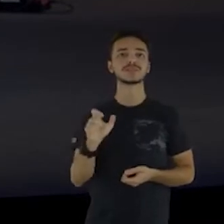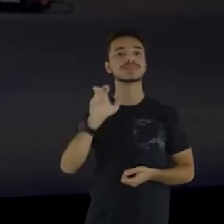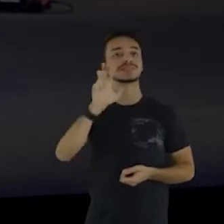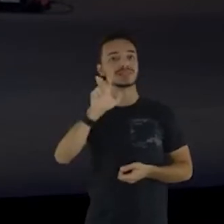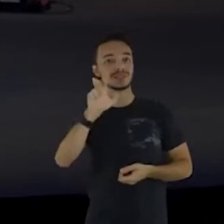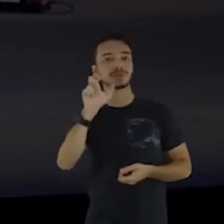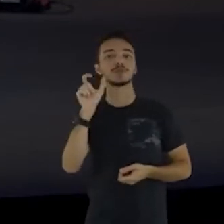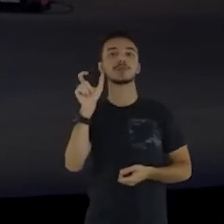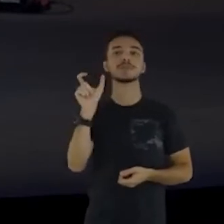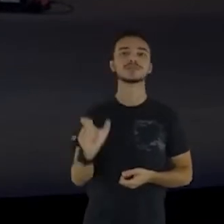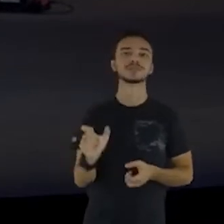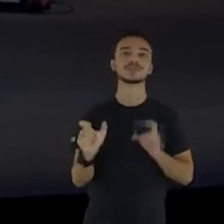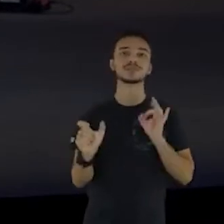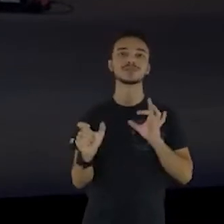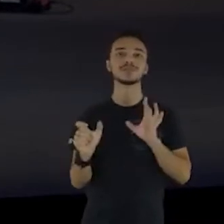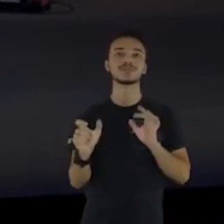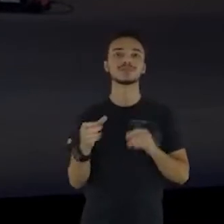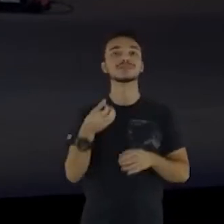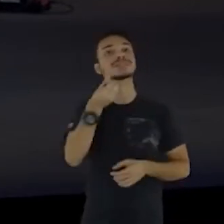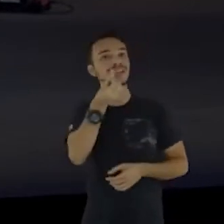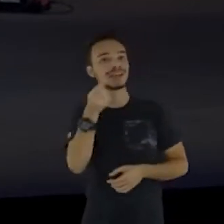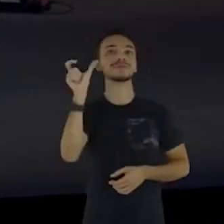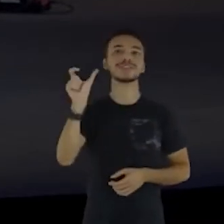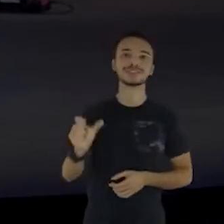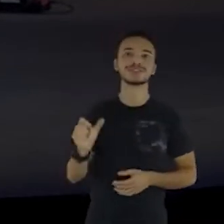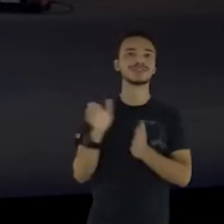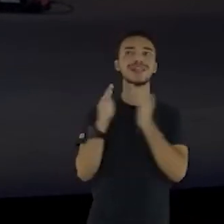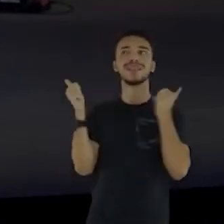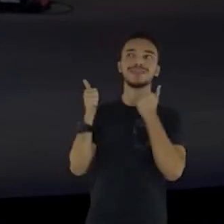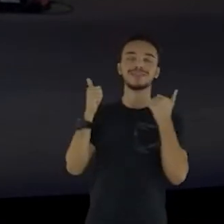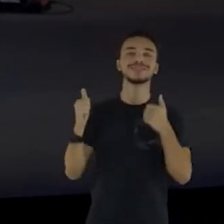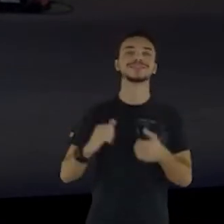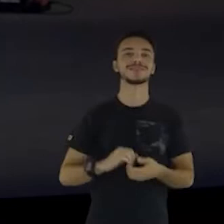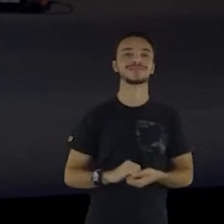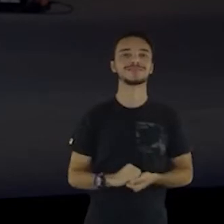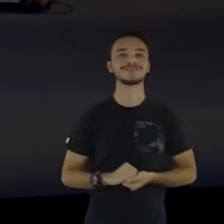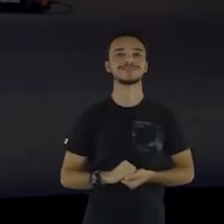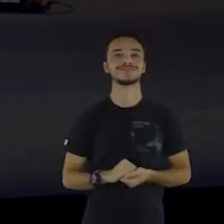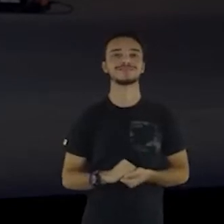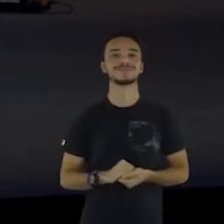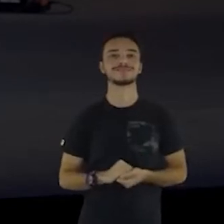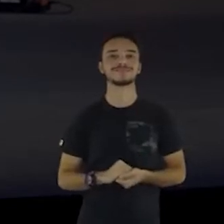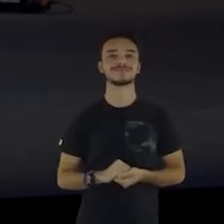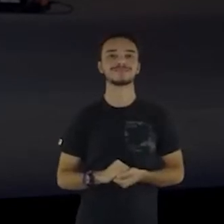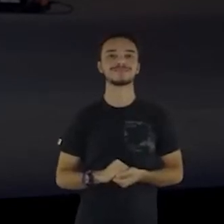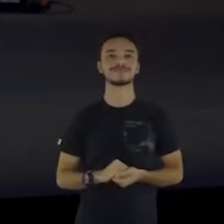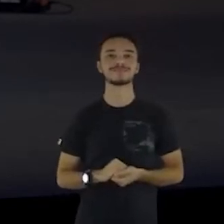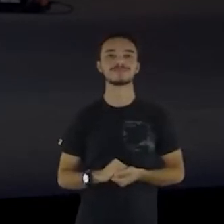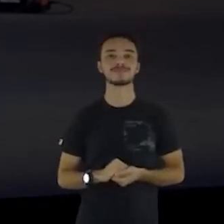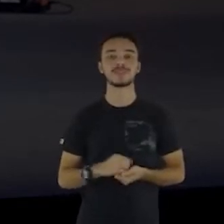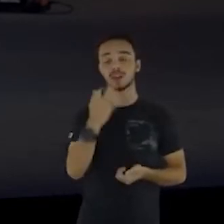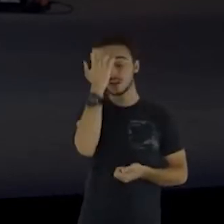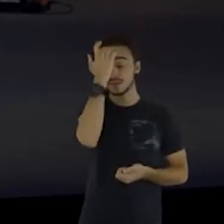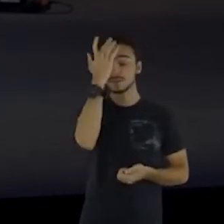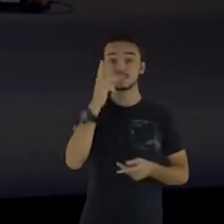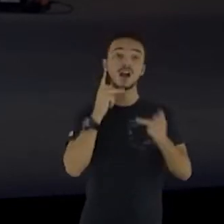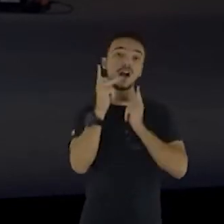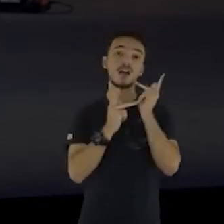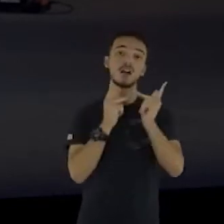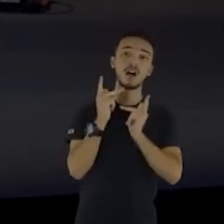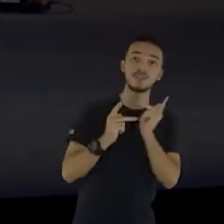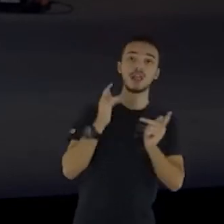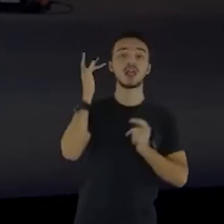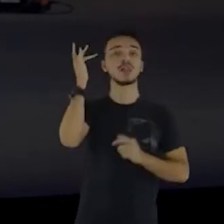Jesus. Não estou sozinho. Seis, aleluia. É fácil falar de maturidade para quem tem 40 anos,